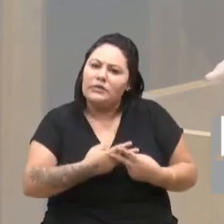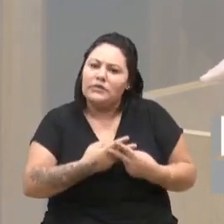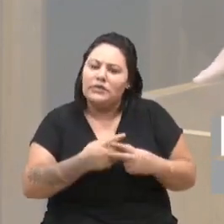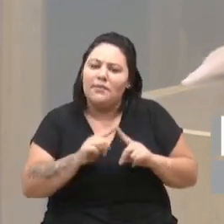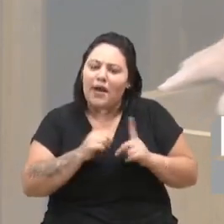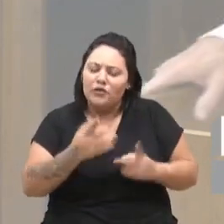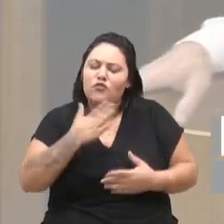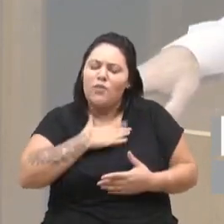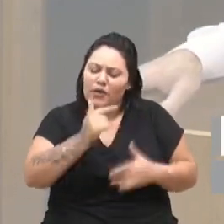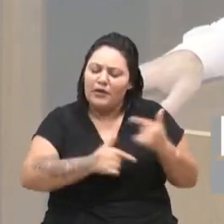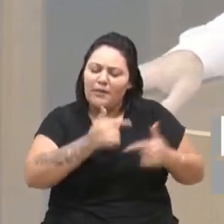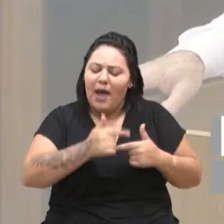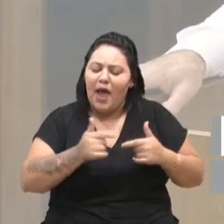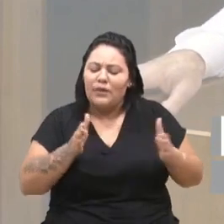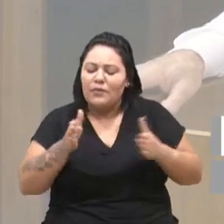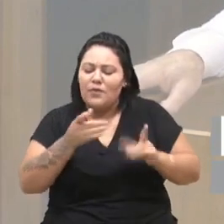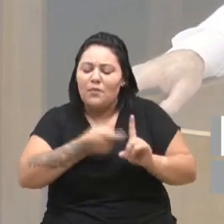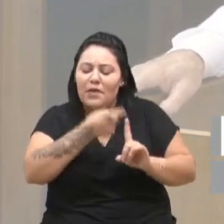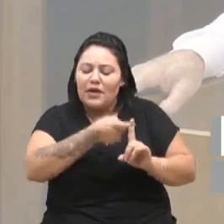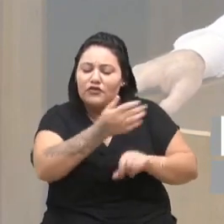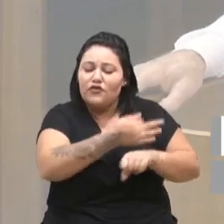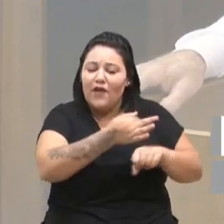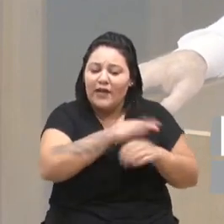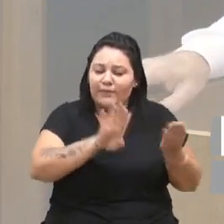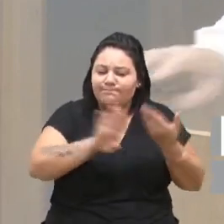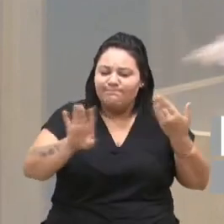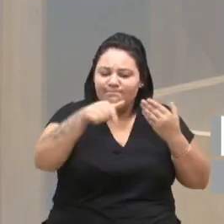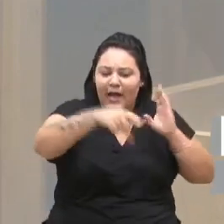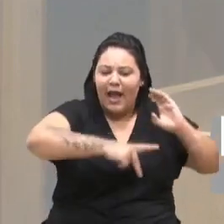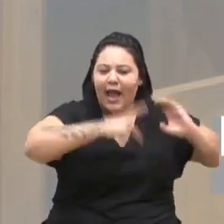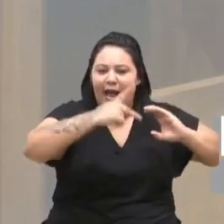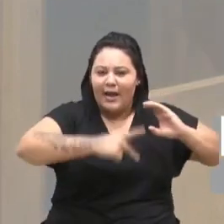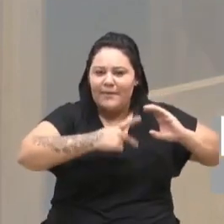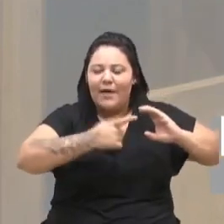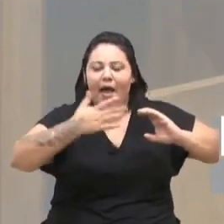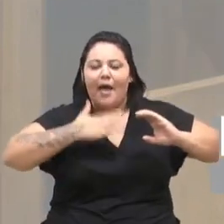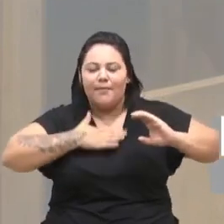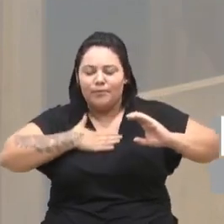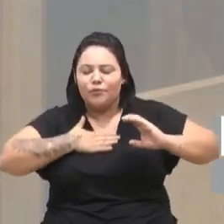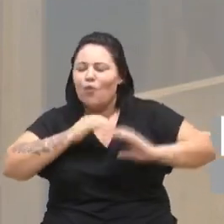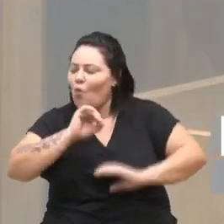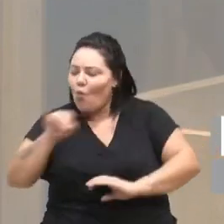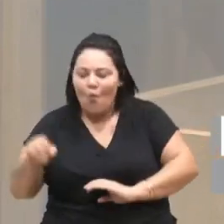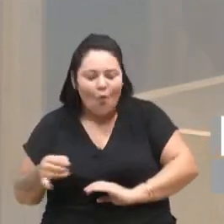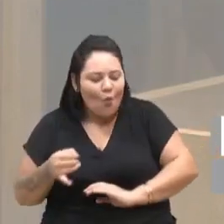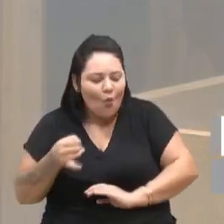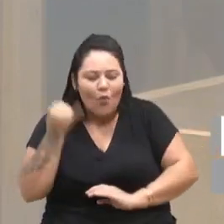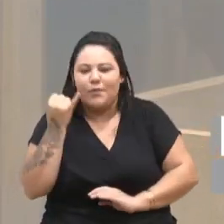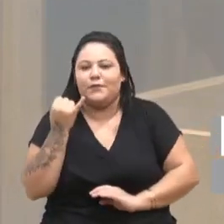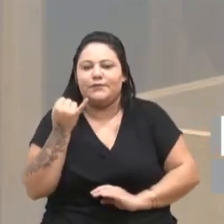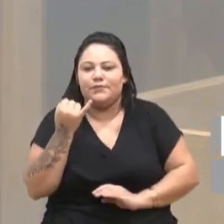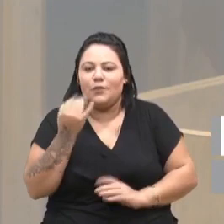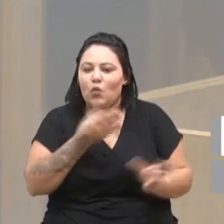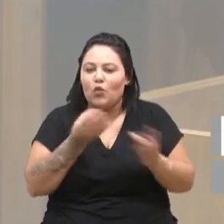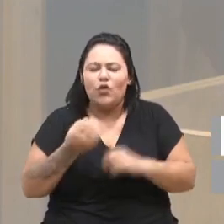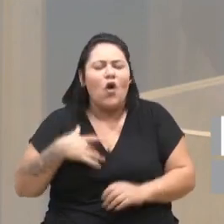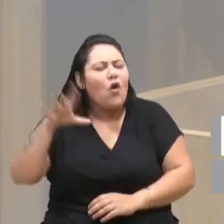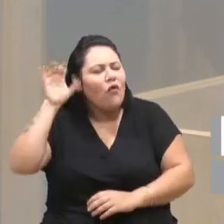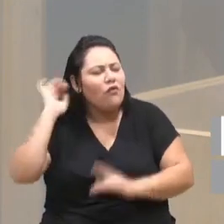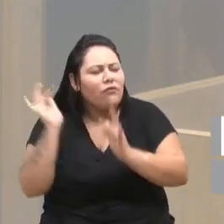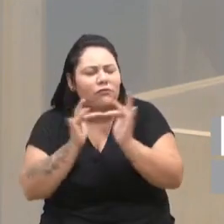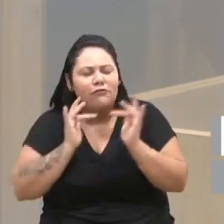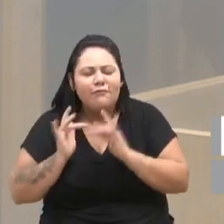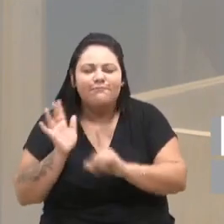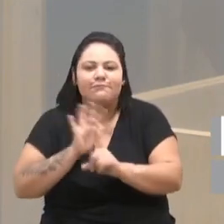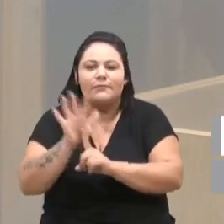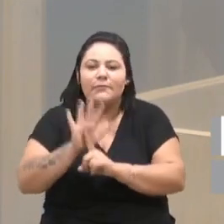caminhada, nesse mês de férias, de recesso, ela foi muito proveitosa, porque eu vi as demandas e